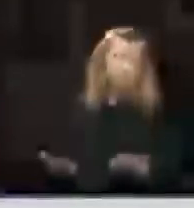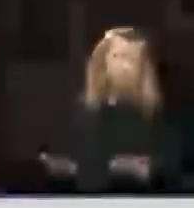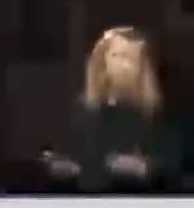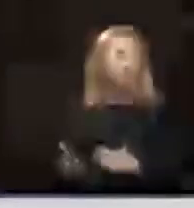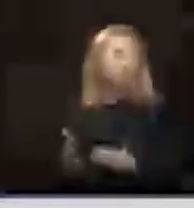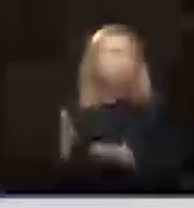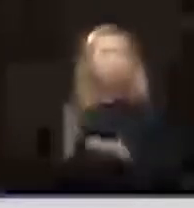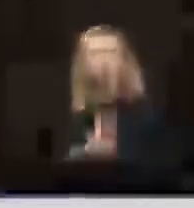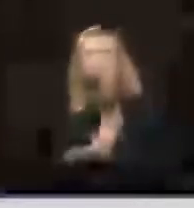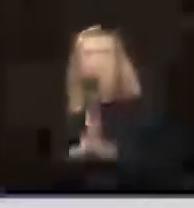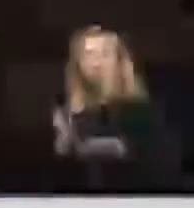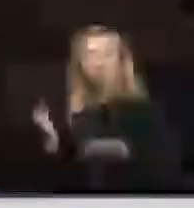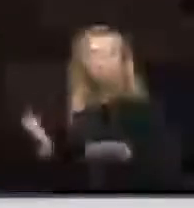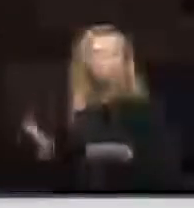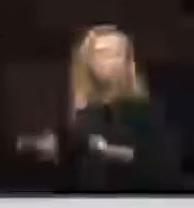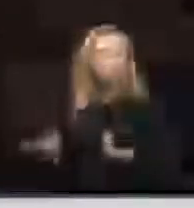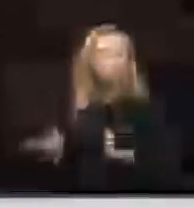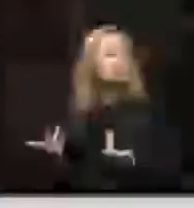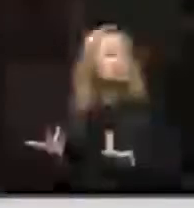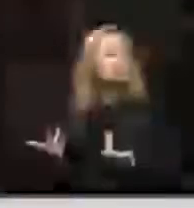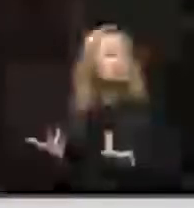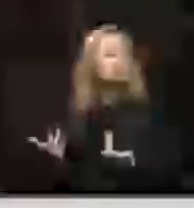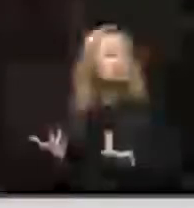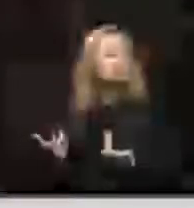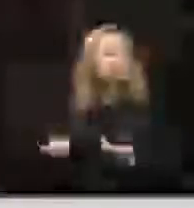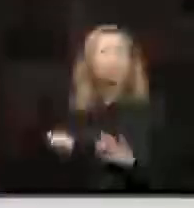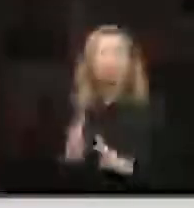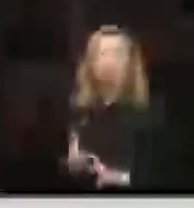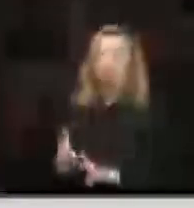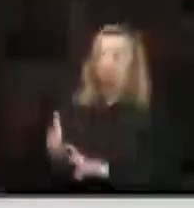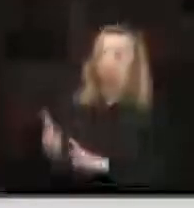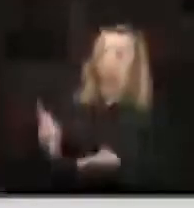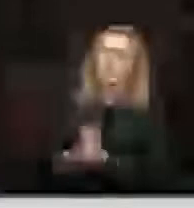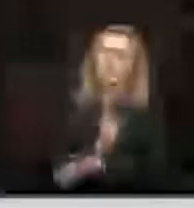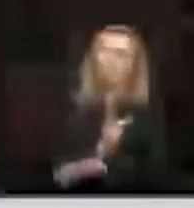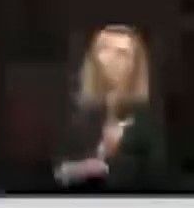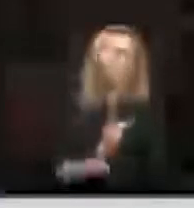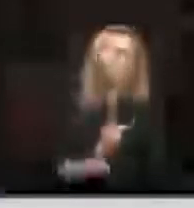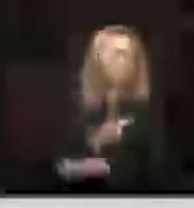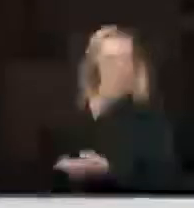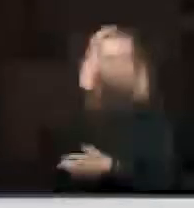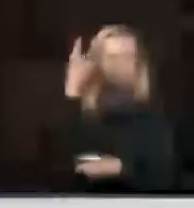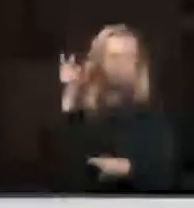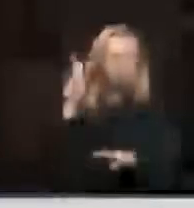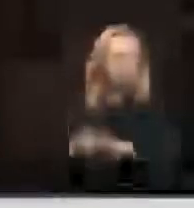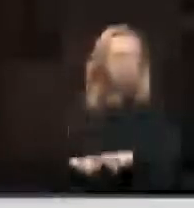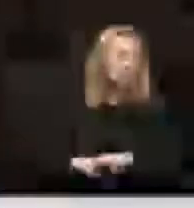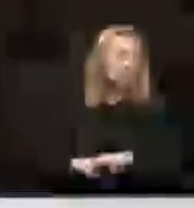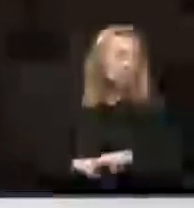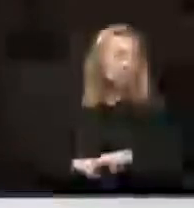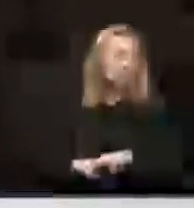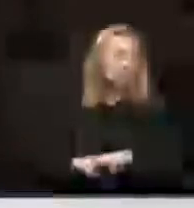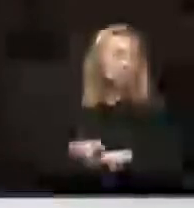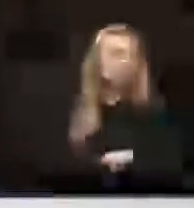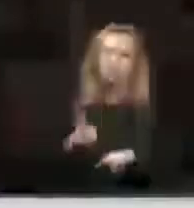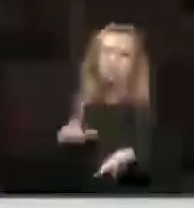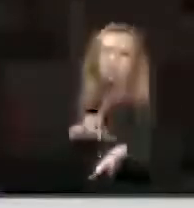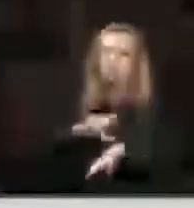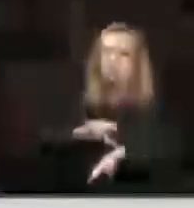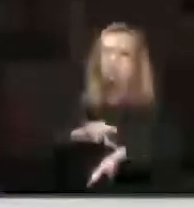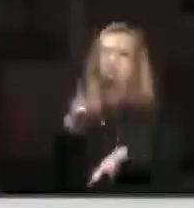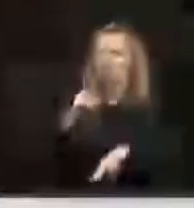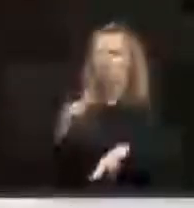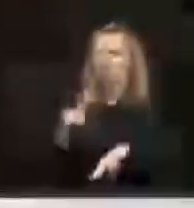vezes, e é uma frequência muito grande, presos provisoriamente por